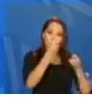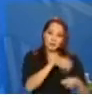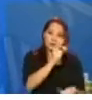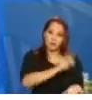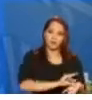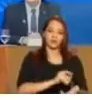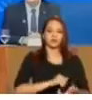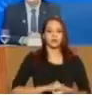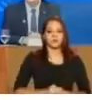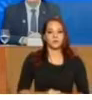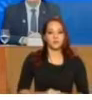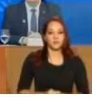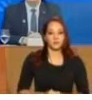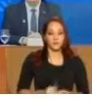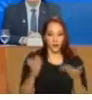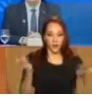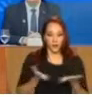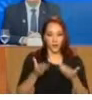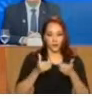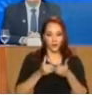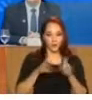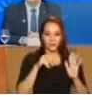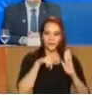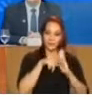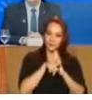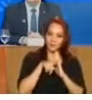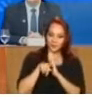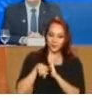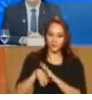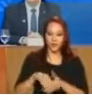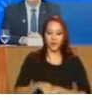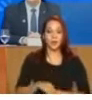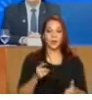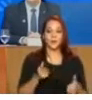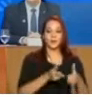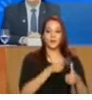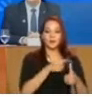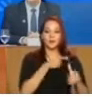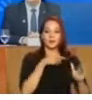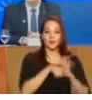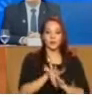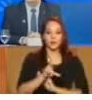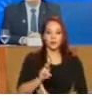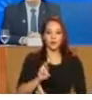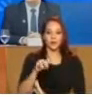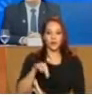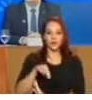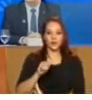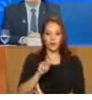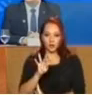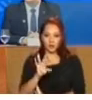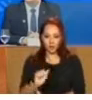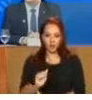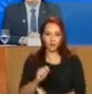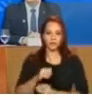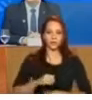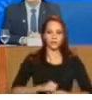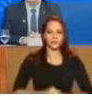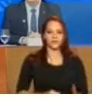precisam. Abriremos para as perguntas. Primeira pergunta, Renata Varandas,